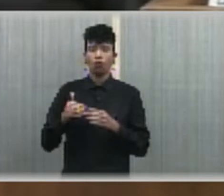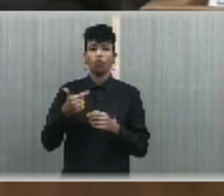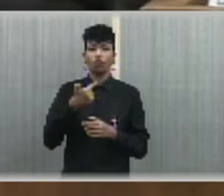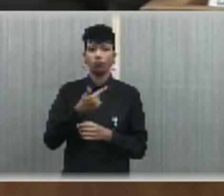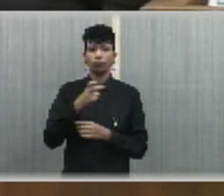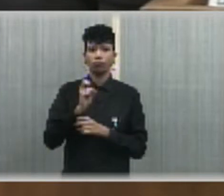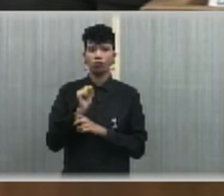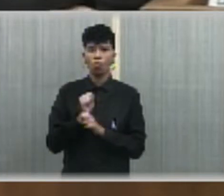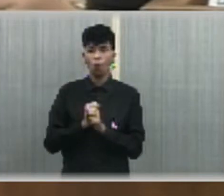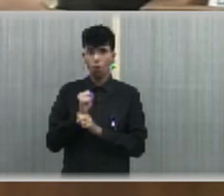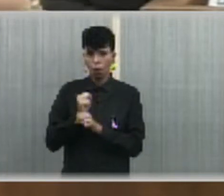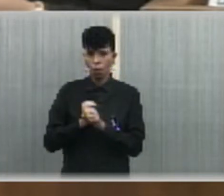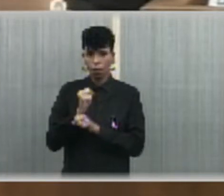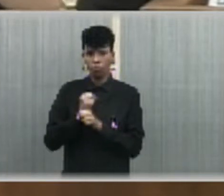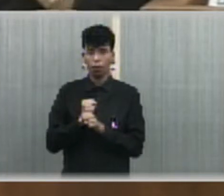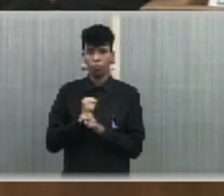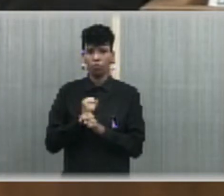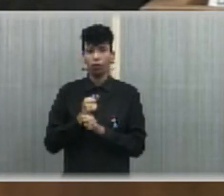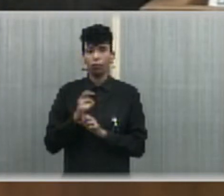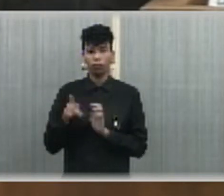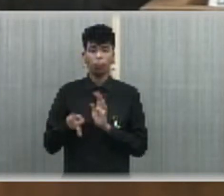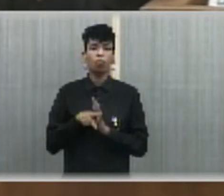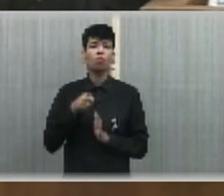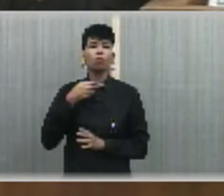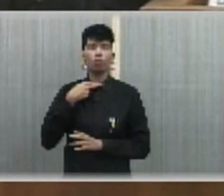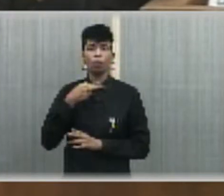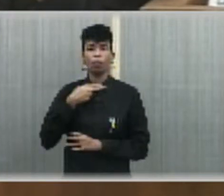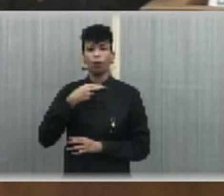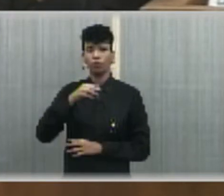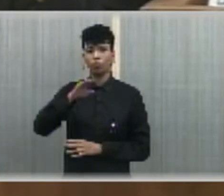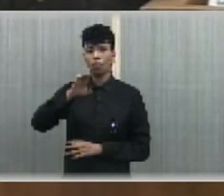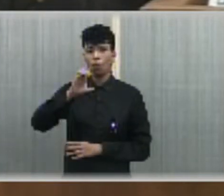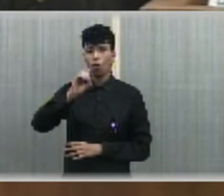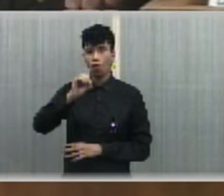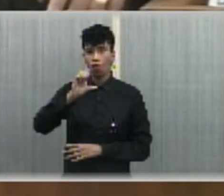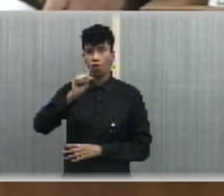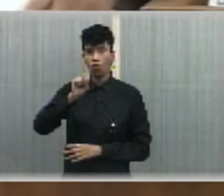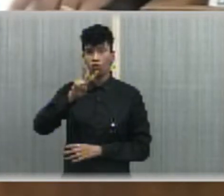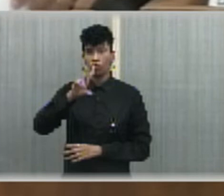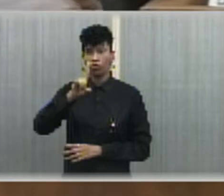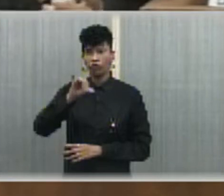anos de ordenação presbiteral do padre Oswaldo Rodrigues Cardoso.